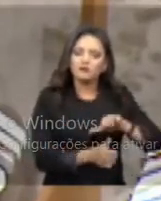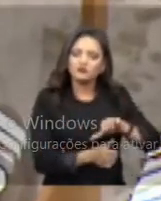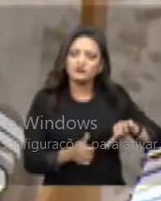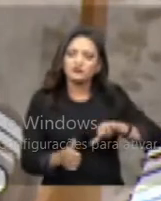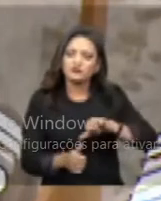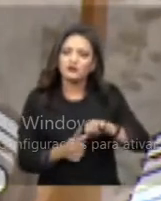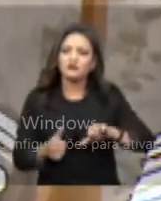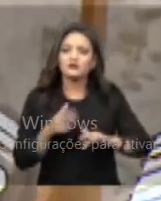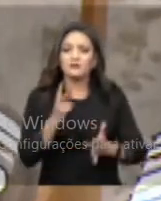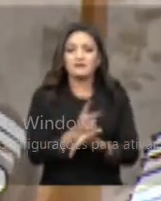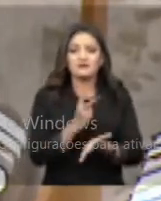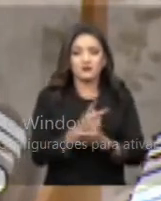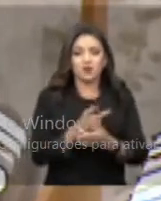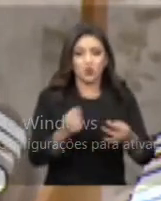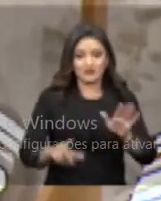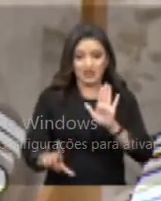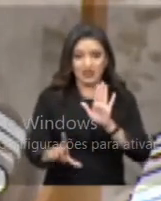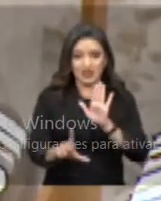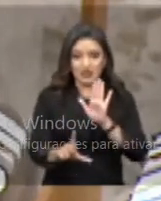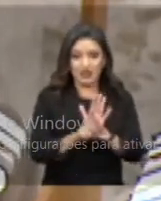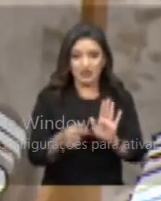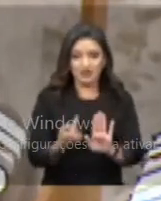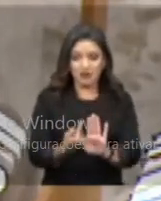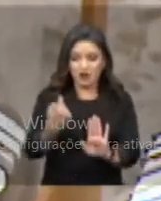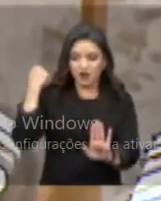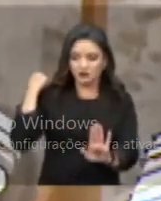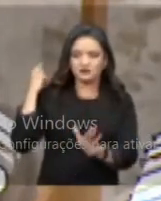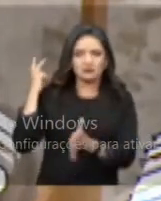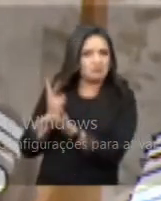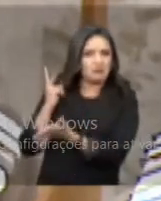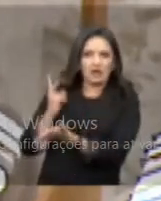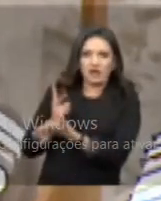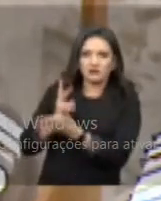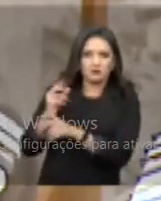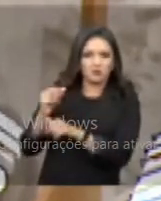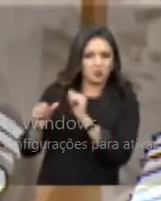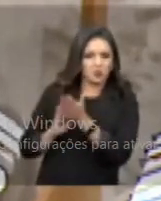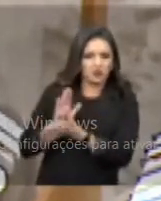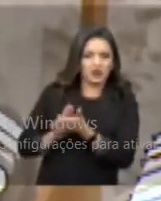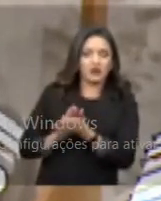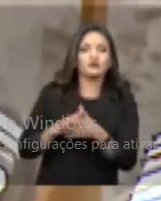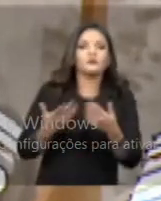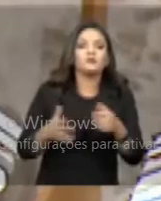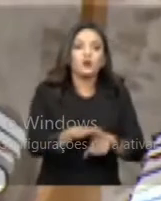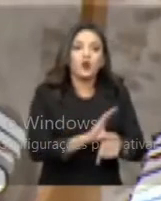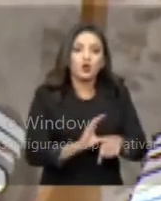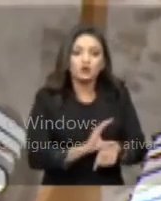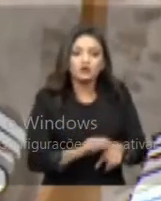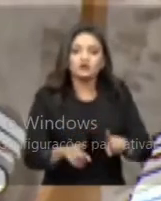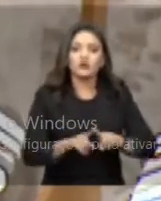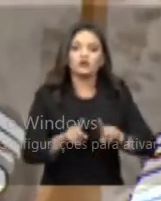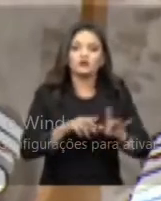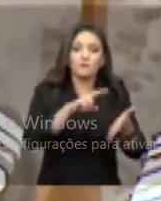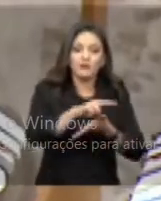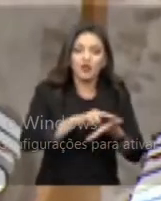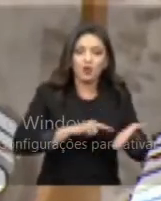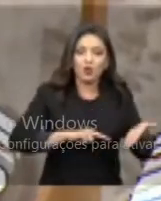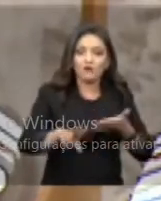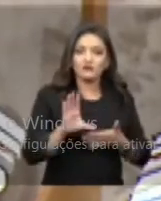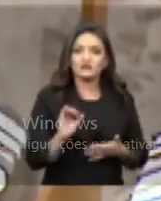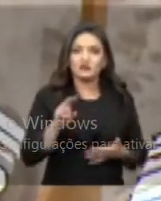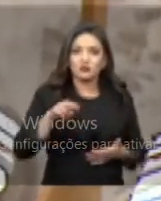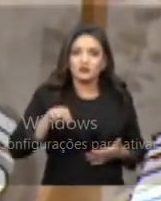regularmente praticados antes da alteração legislativa. Tanto a Constituição como a Convenção das Nações Unidas